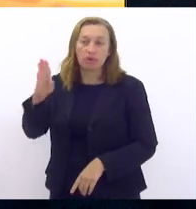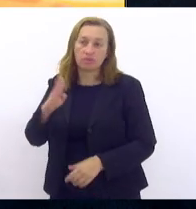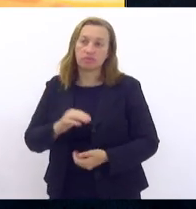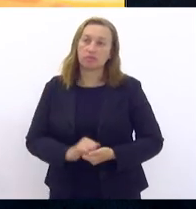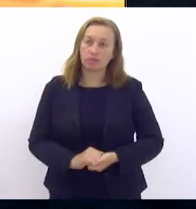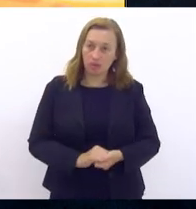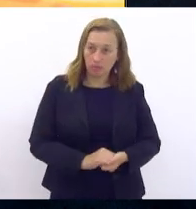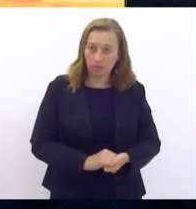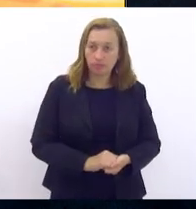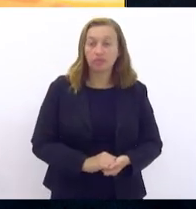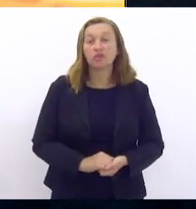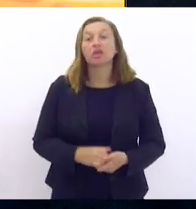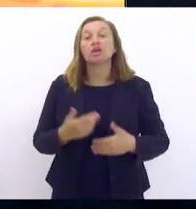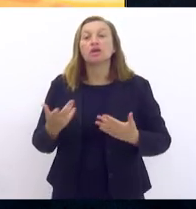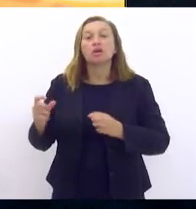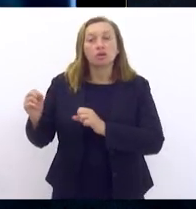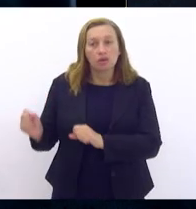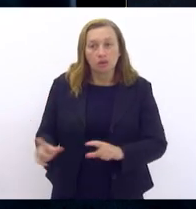é isso próximo